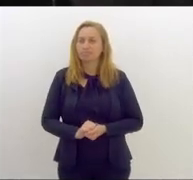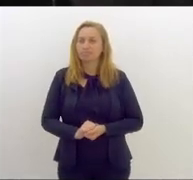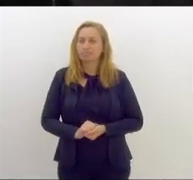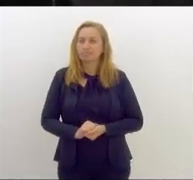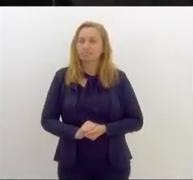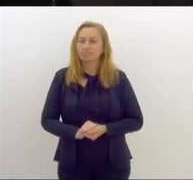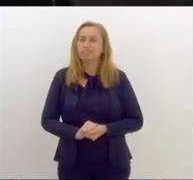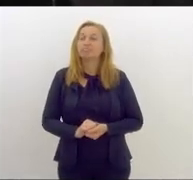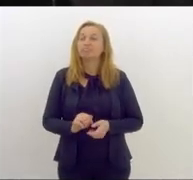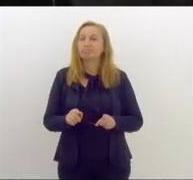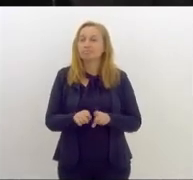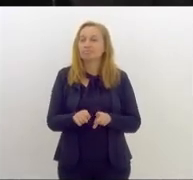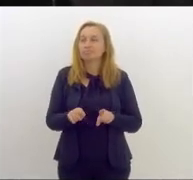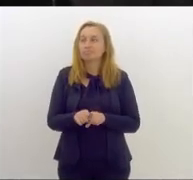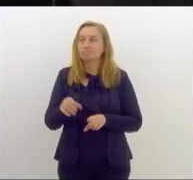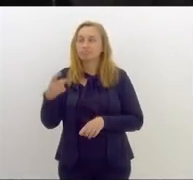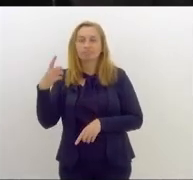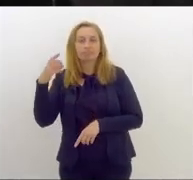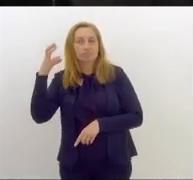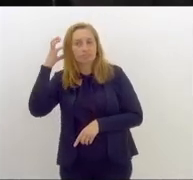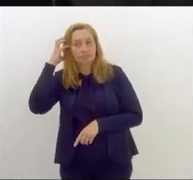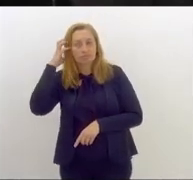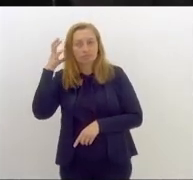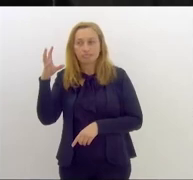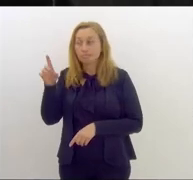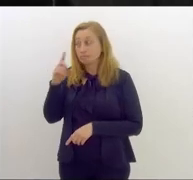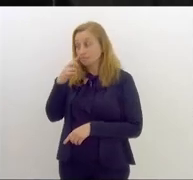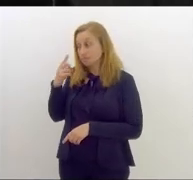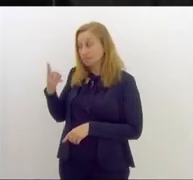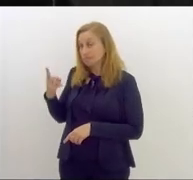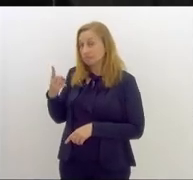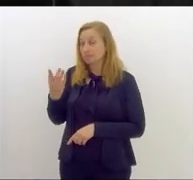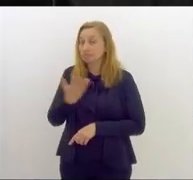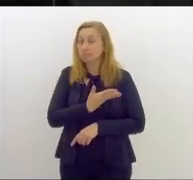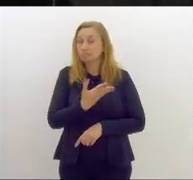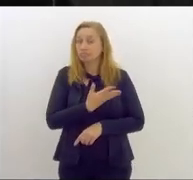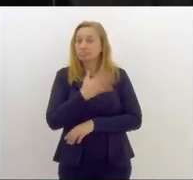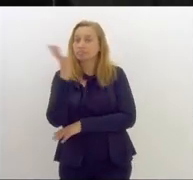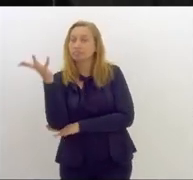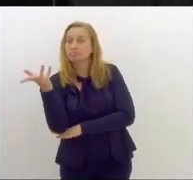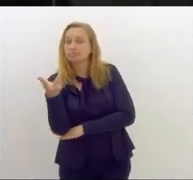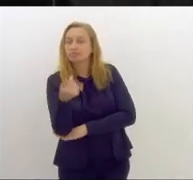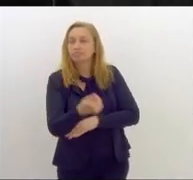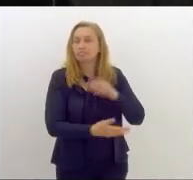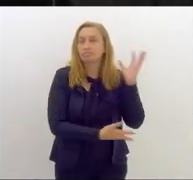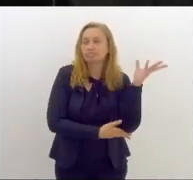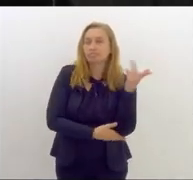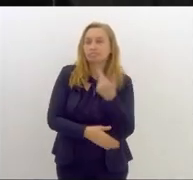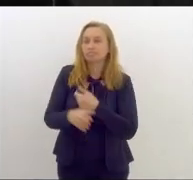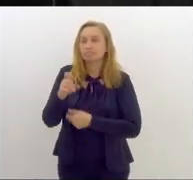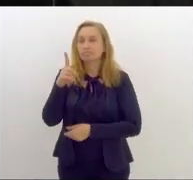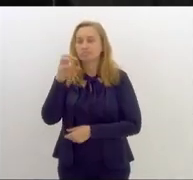ouvindo a pouco no rádio o nosso companheiro ambiental eco libertário